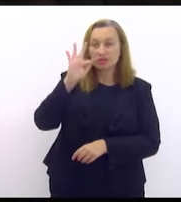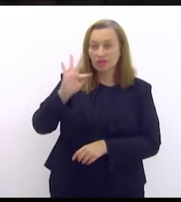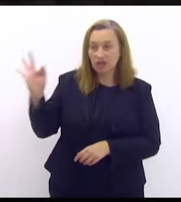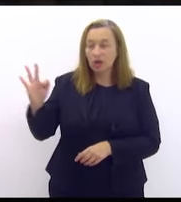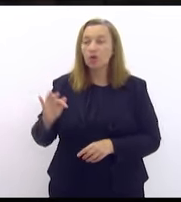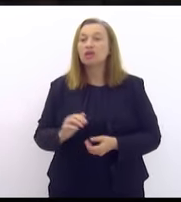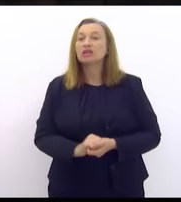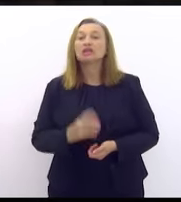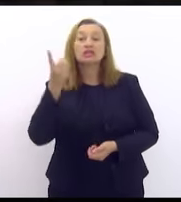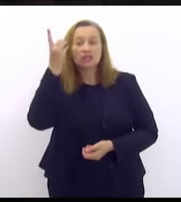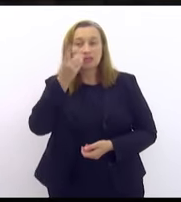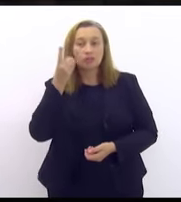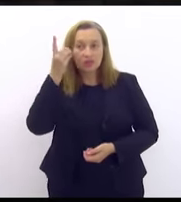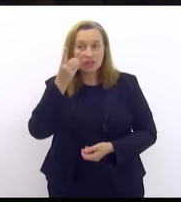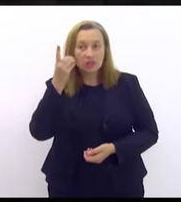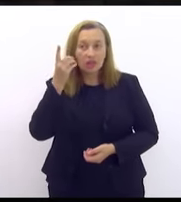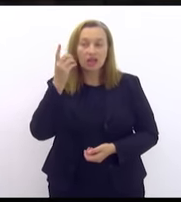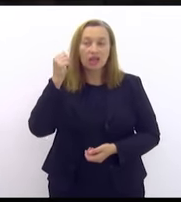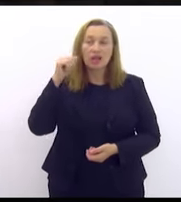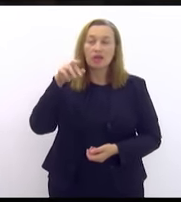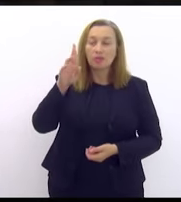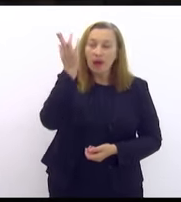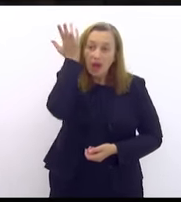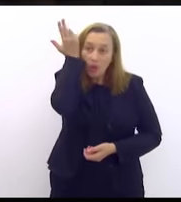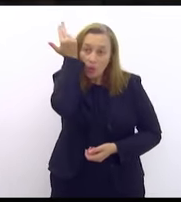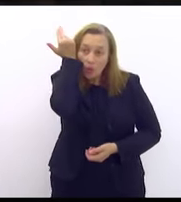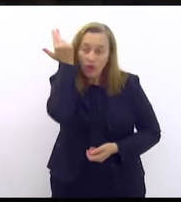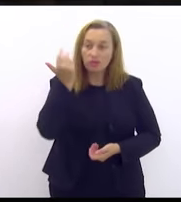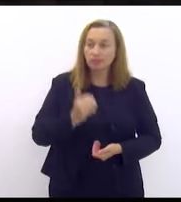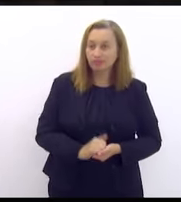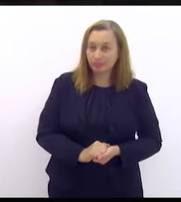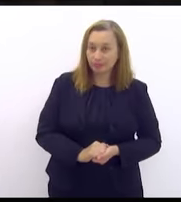deputado Eliomar Coelho, que